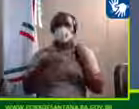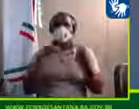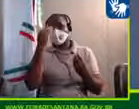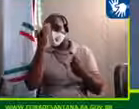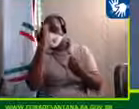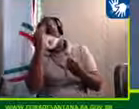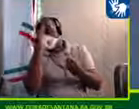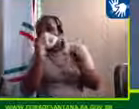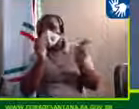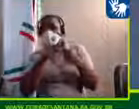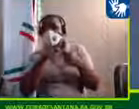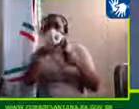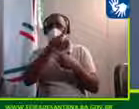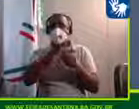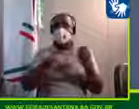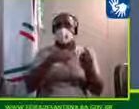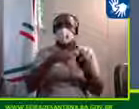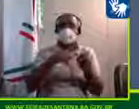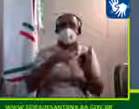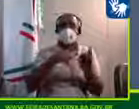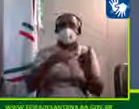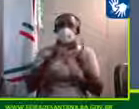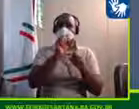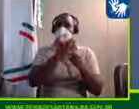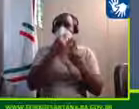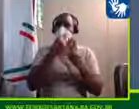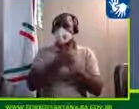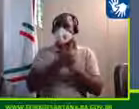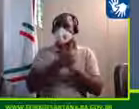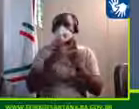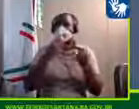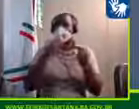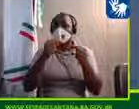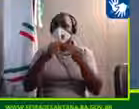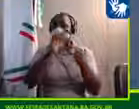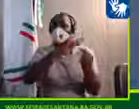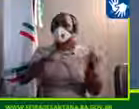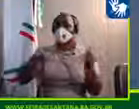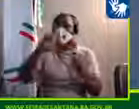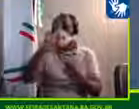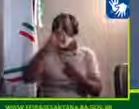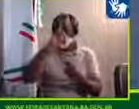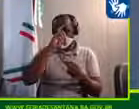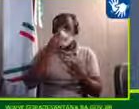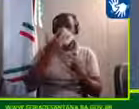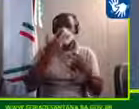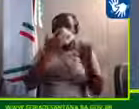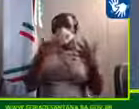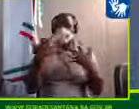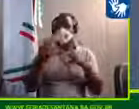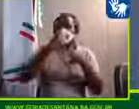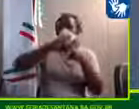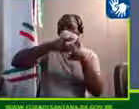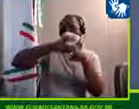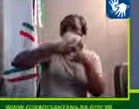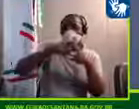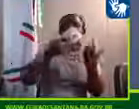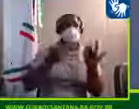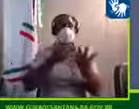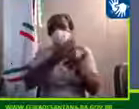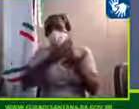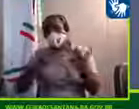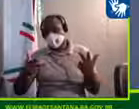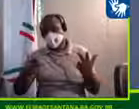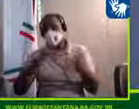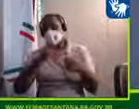entenda, e a Sociedade de Infectologia fala de serviço público, mas quando você fala de médico, está falando de todos os médicos, tanto dos serviços públicos